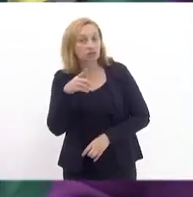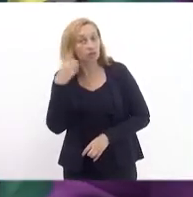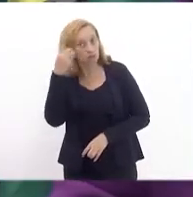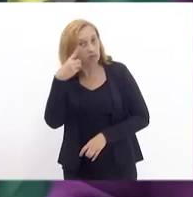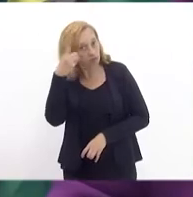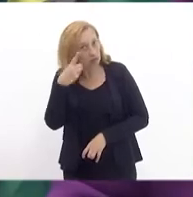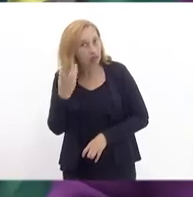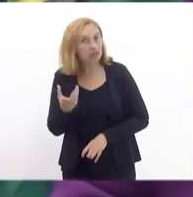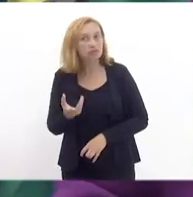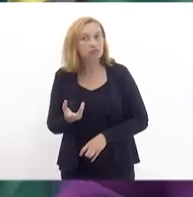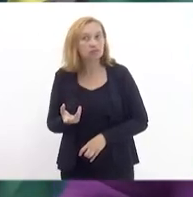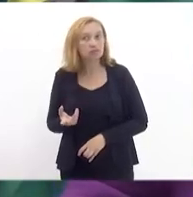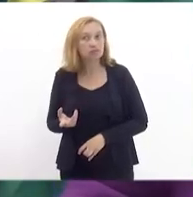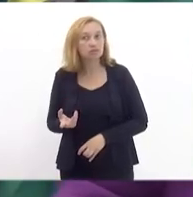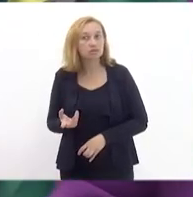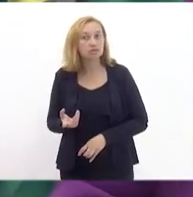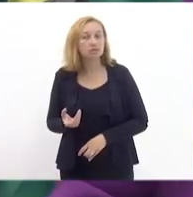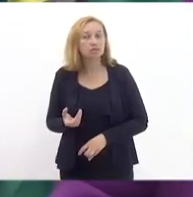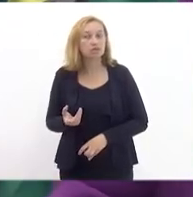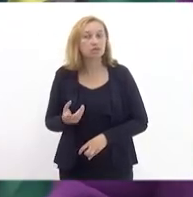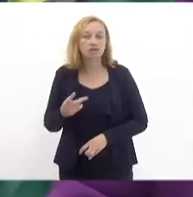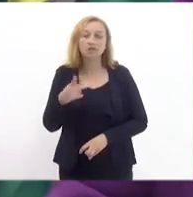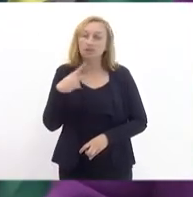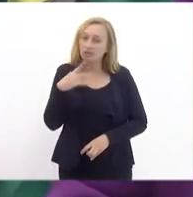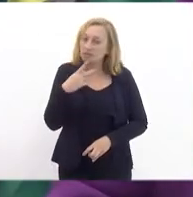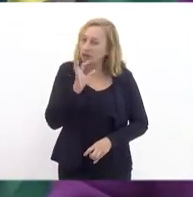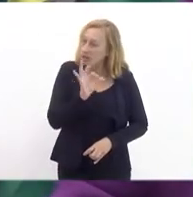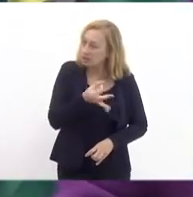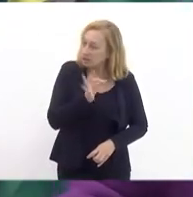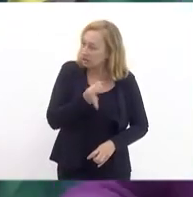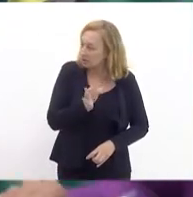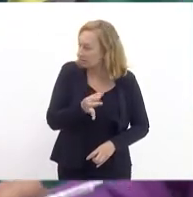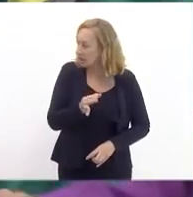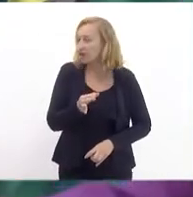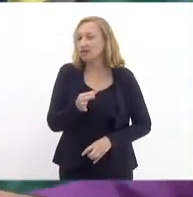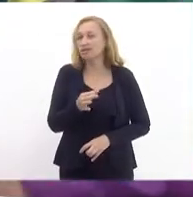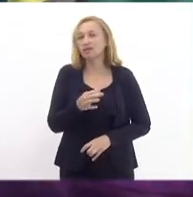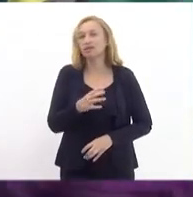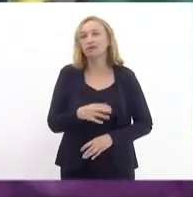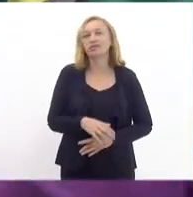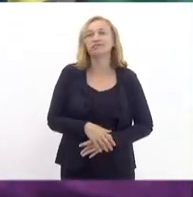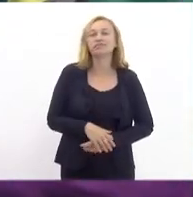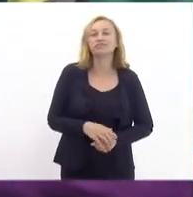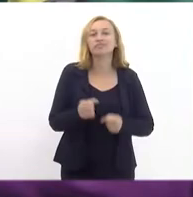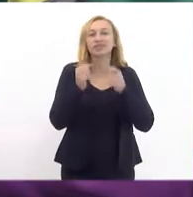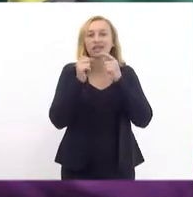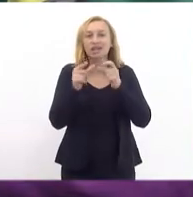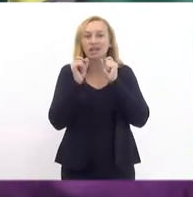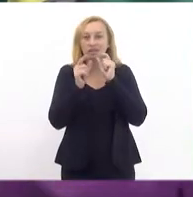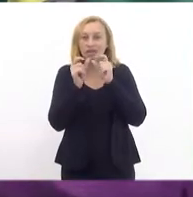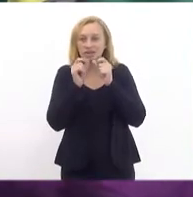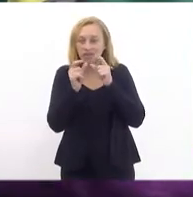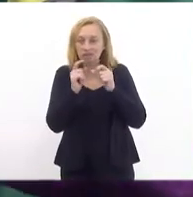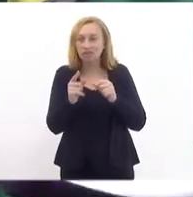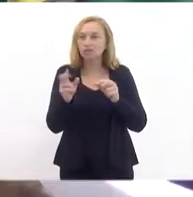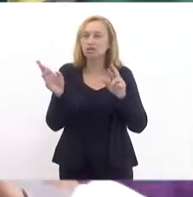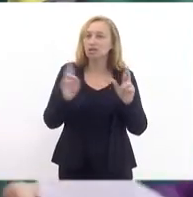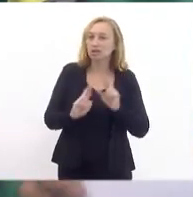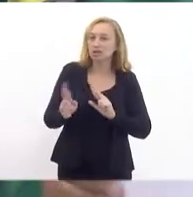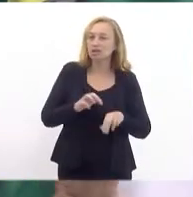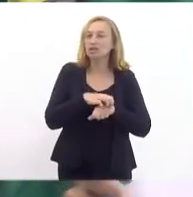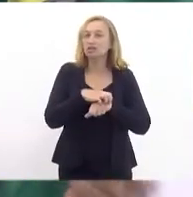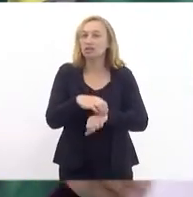e joga em cima exatamente a reclamação em relação aos transportes.